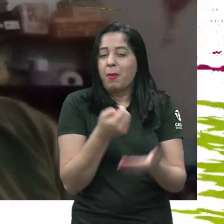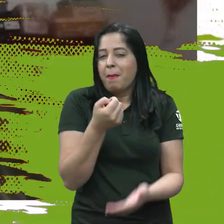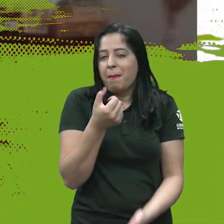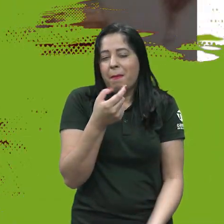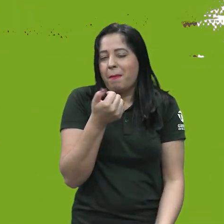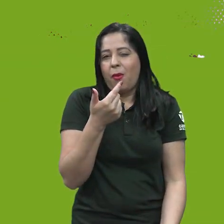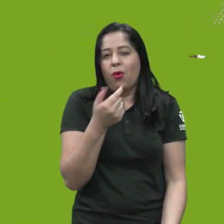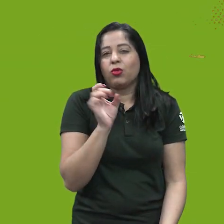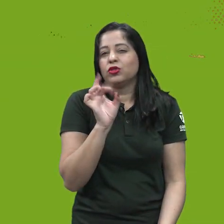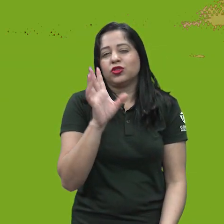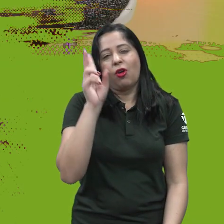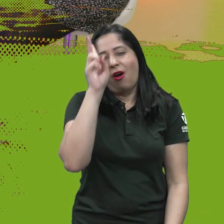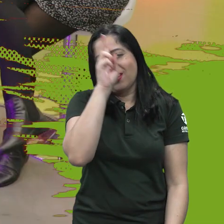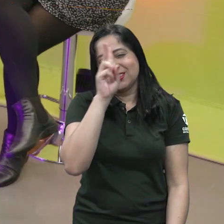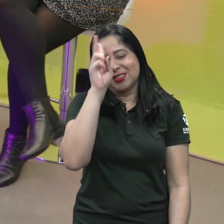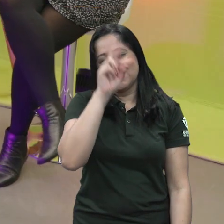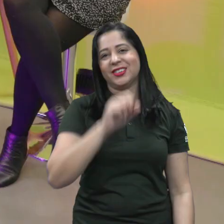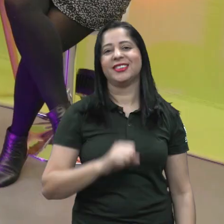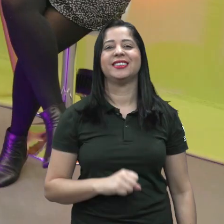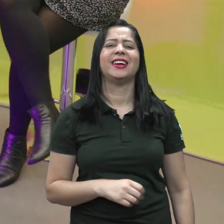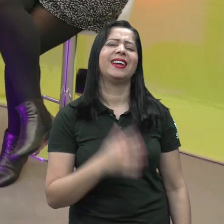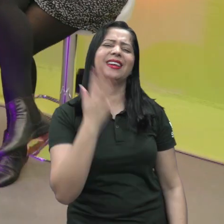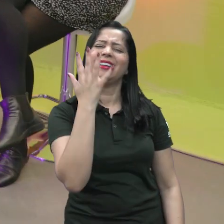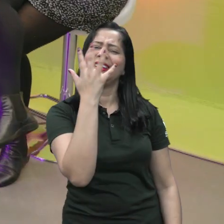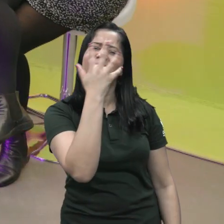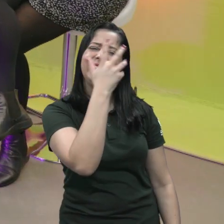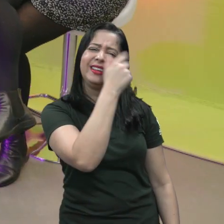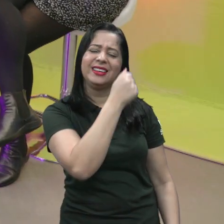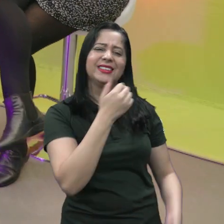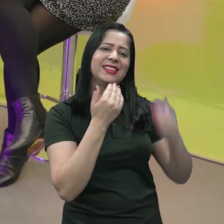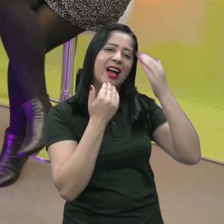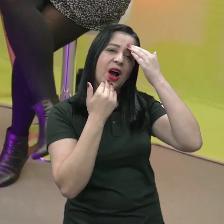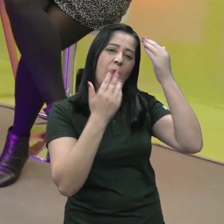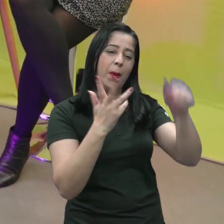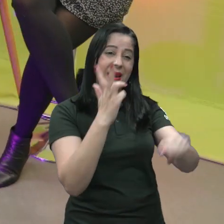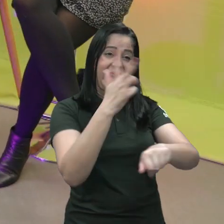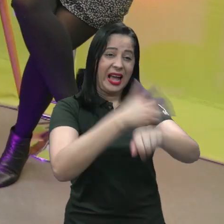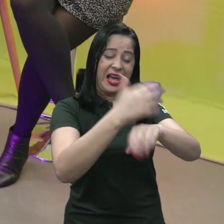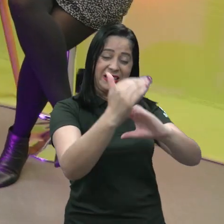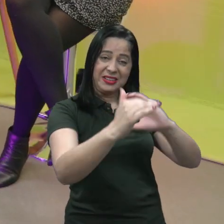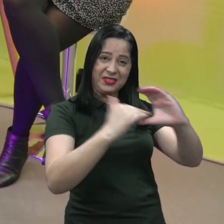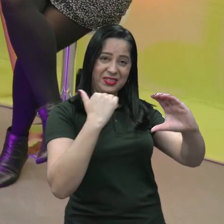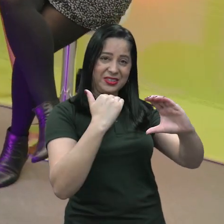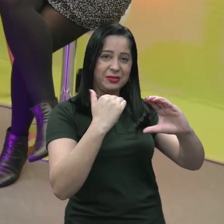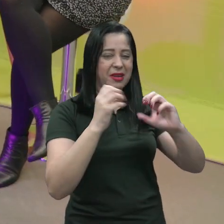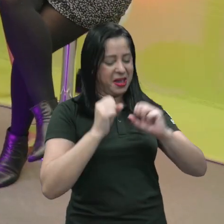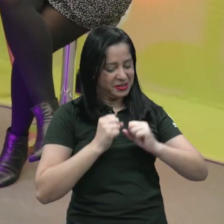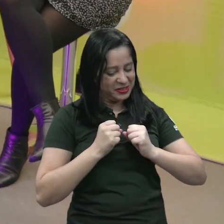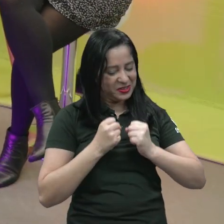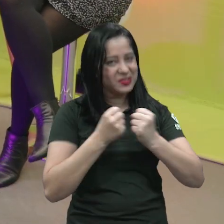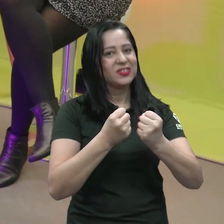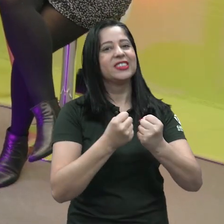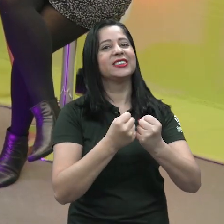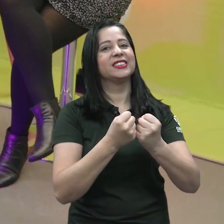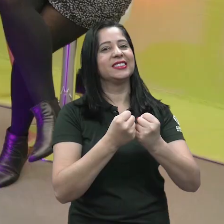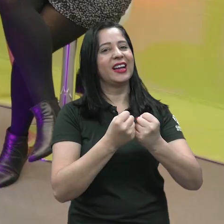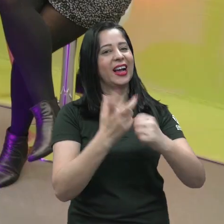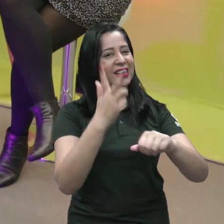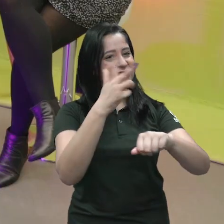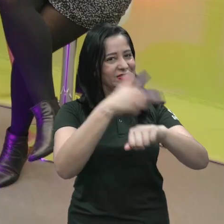bolo. Ah, que lindo! Ai, Maria, muito obrigada por mandar um vídeo pra gente aqui, viu? Se esforçado